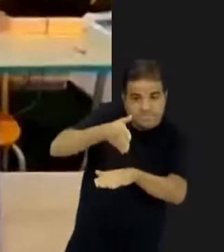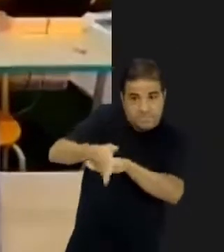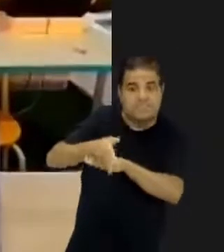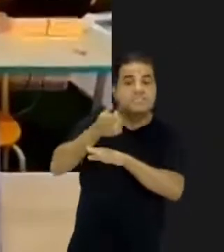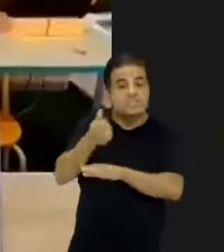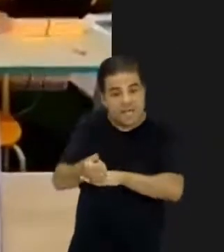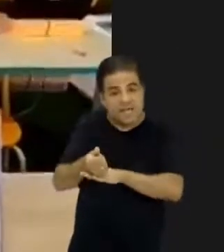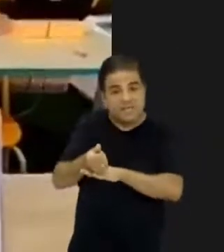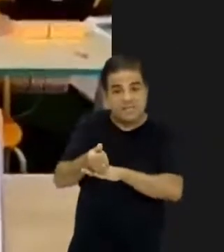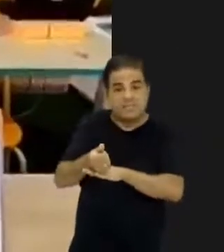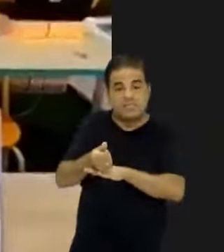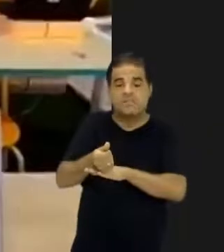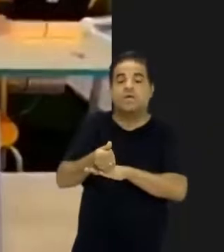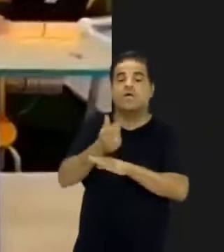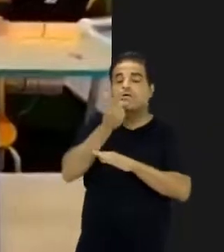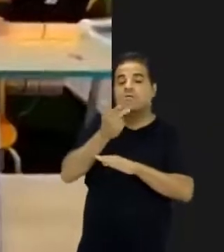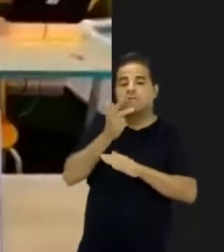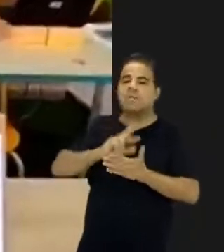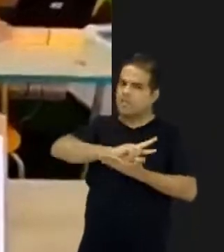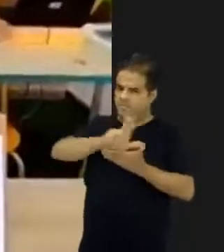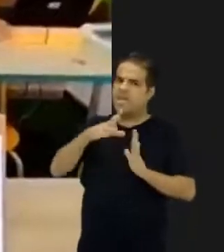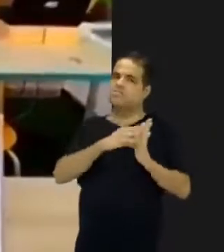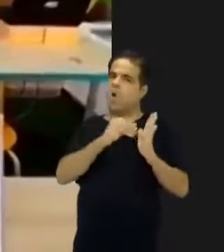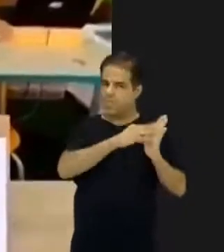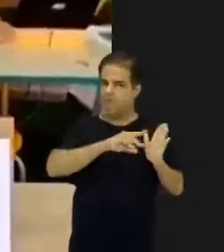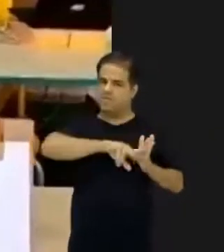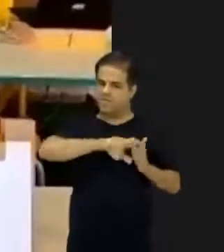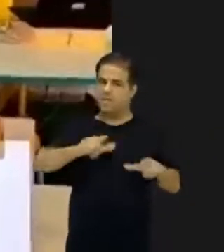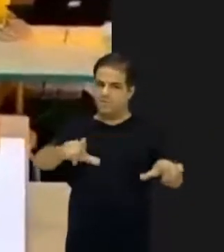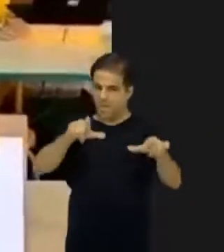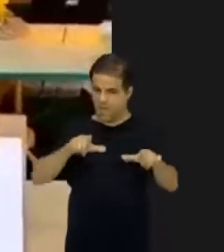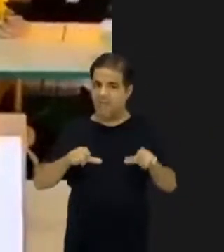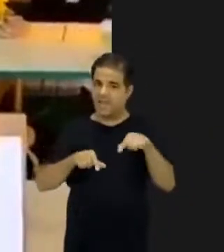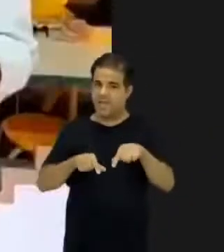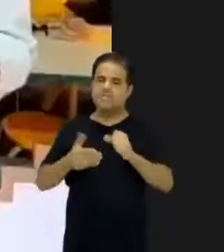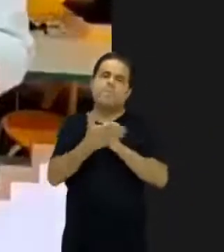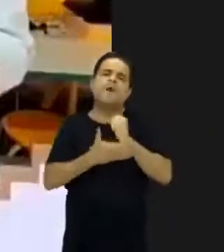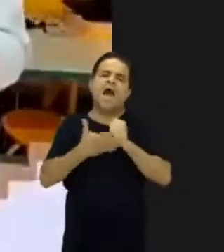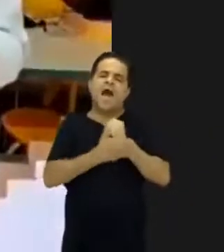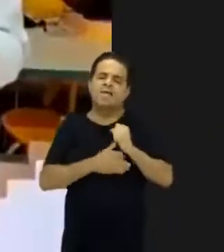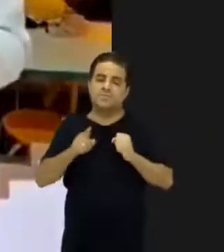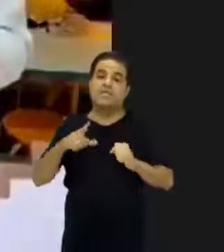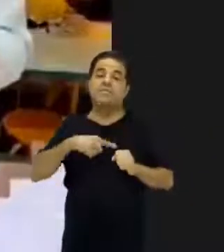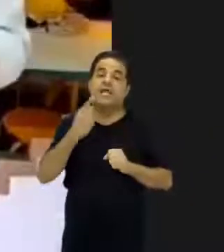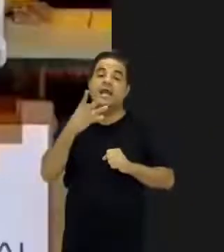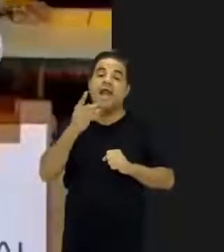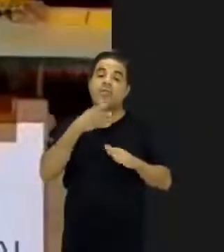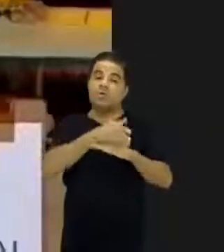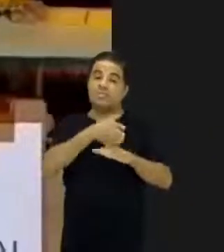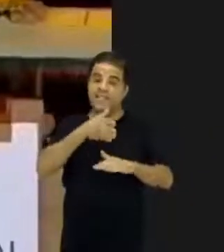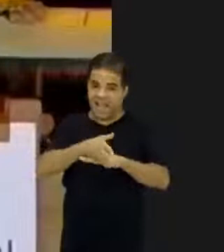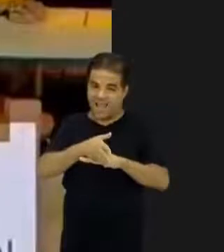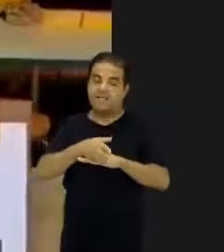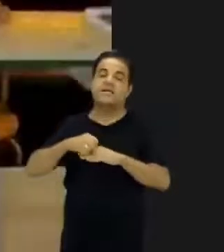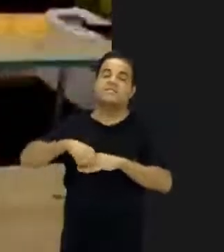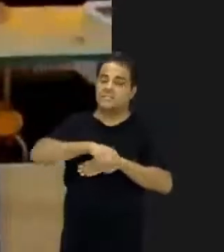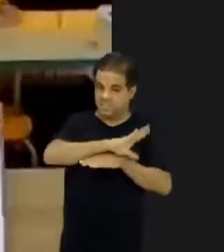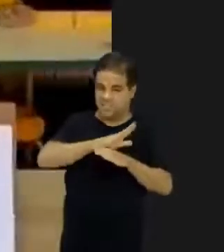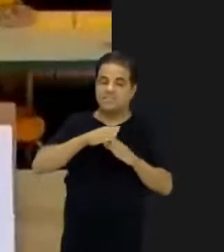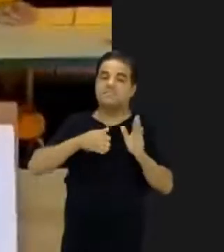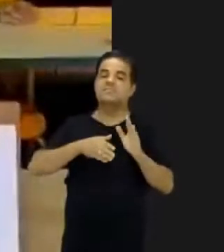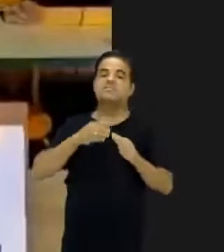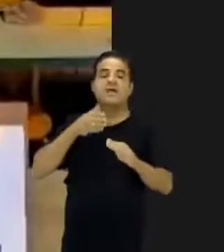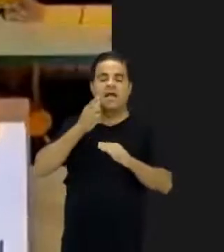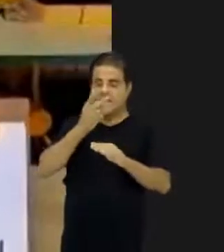cá, eu estou falando do Uno, tá? Tem vários modelos de placa. Nesse modelo, que é o Uno, que é o mais básico, ele tem 14 entradas e saídas. Dessas